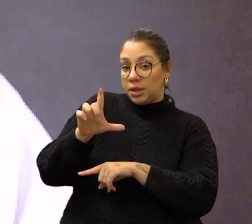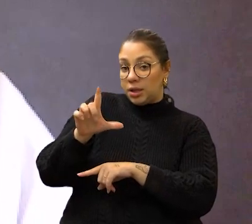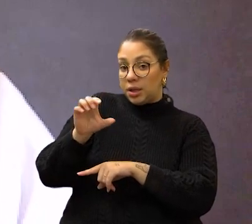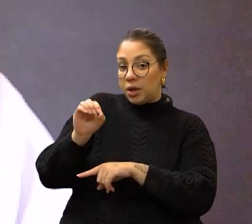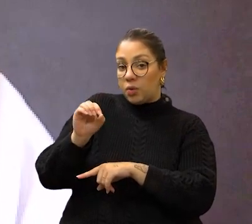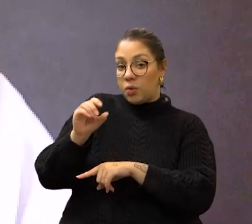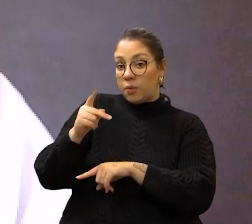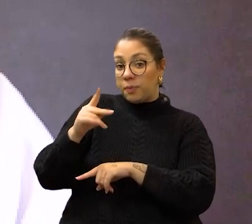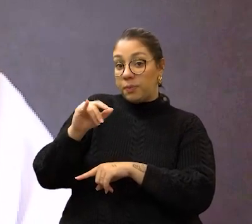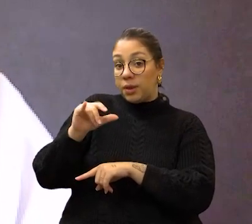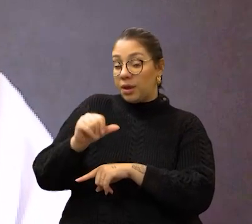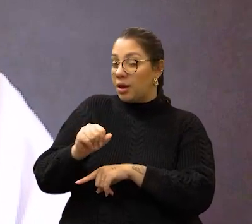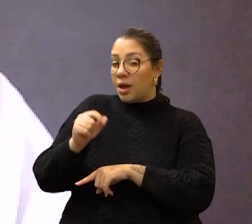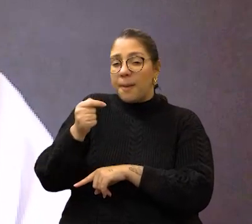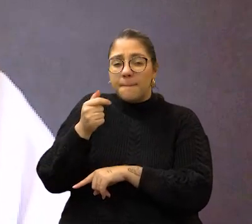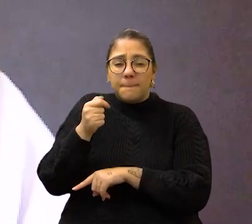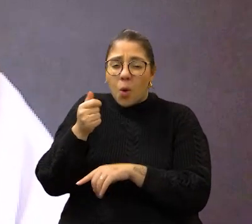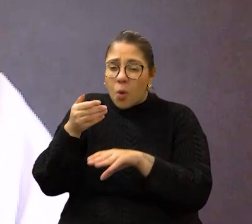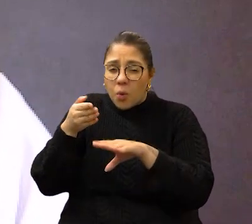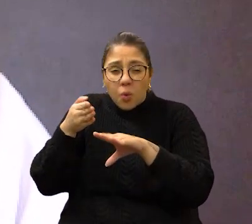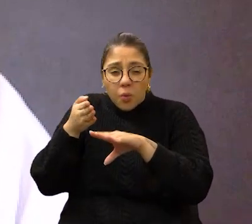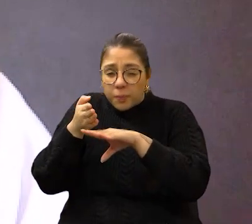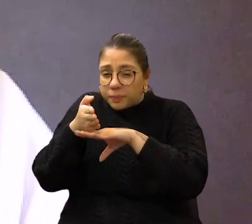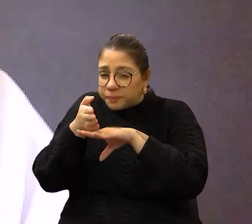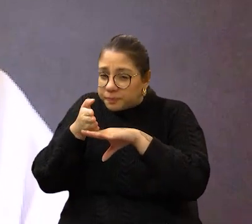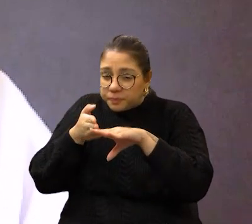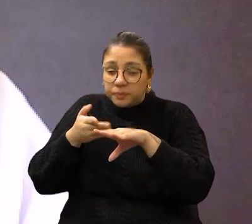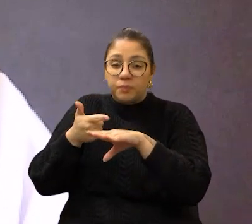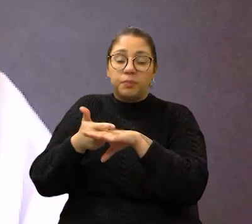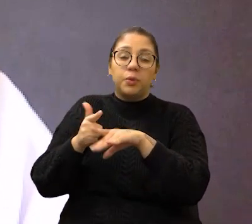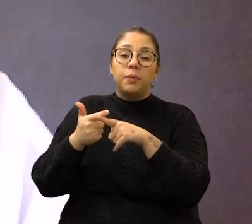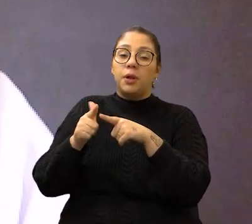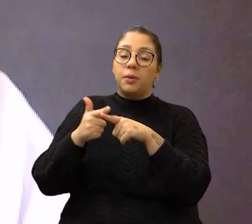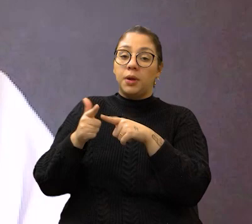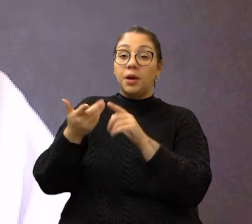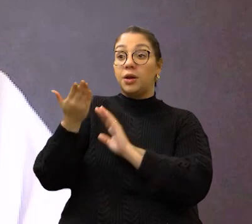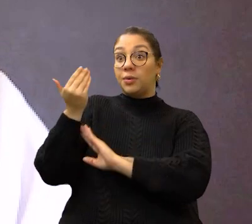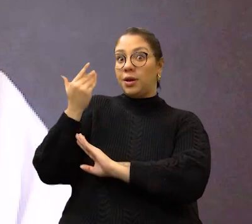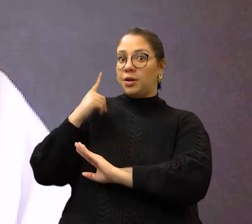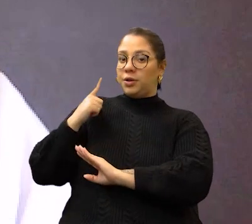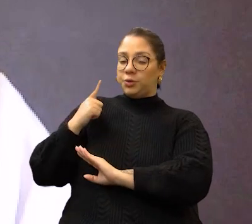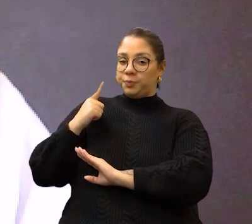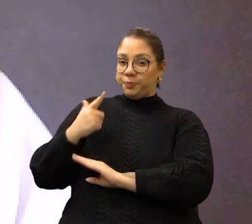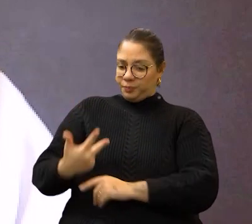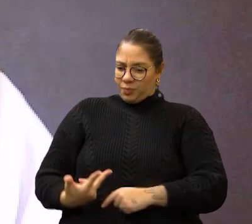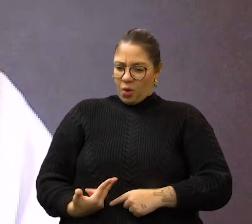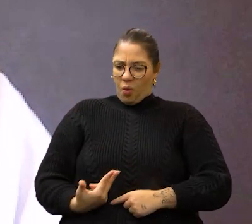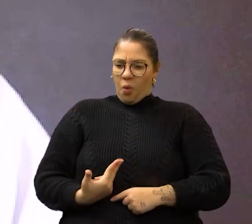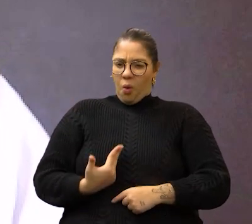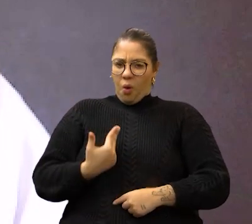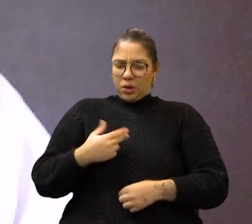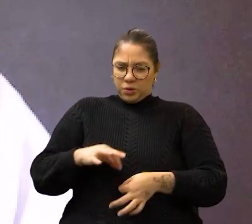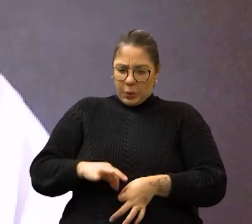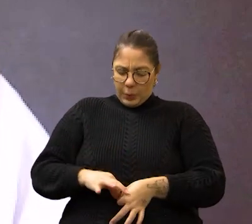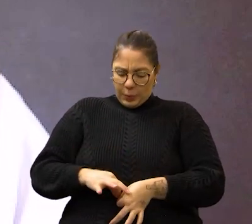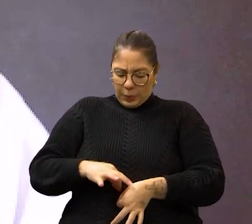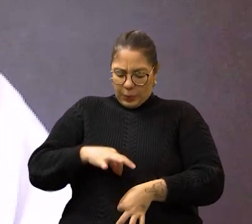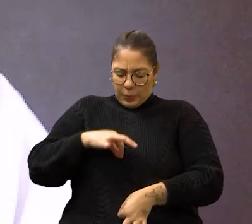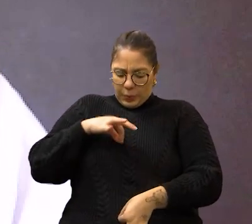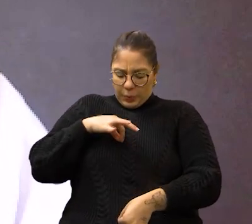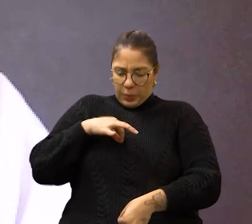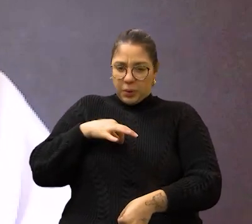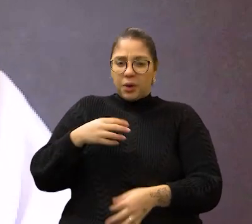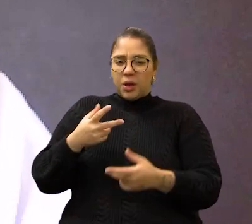de vias de cirurgia minimamente invasiva. Então, hoje, as cirurgias que antigamente a gente fazia com cortes no mesmo local